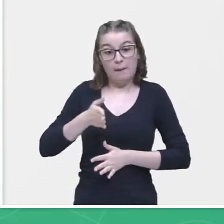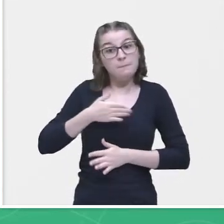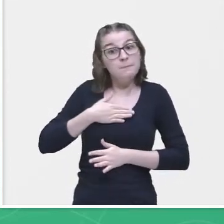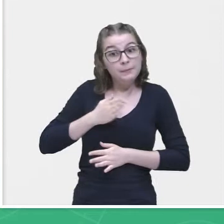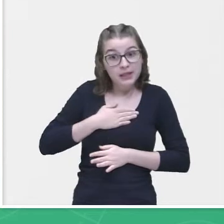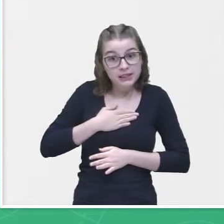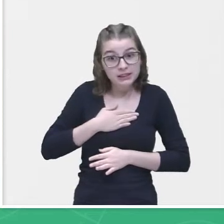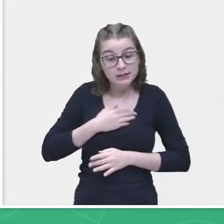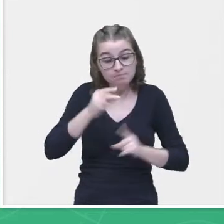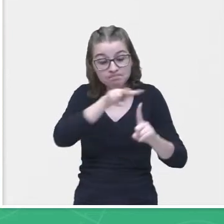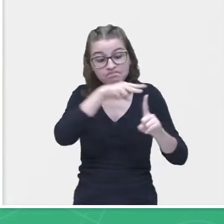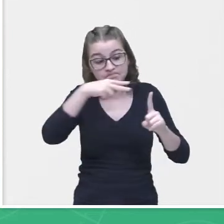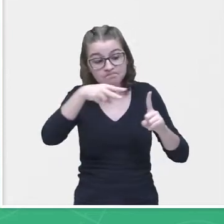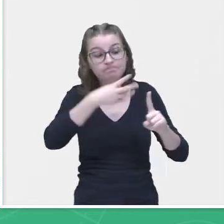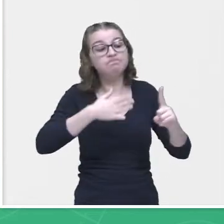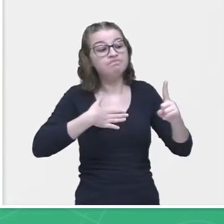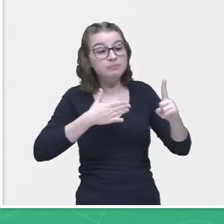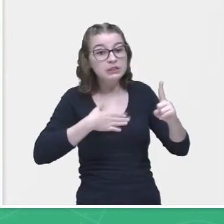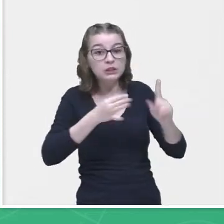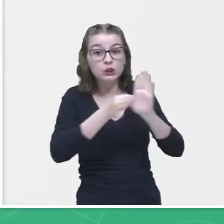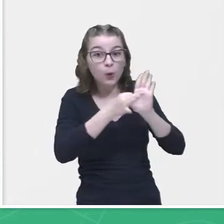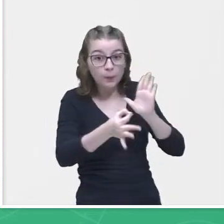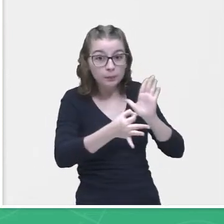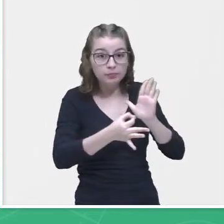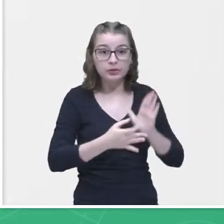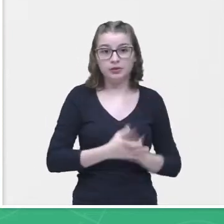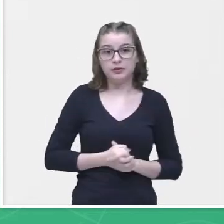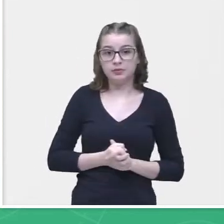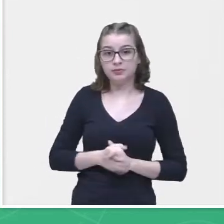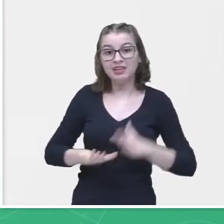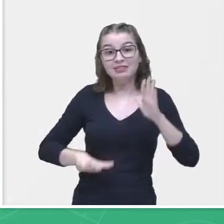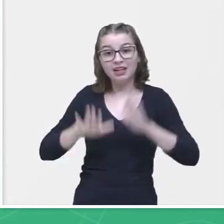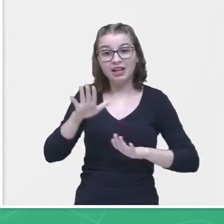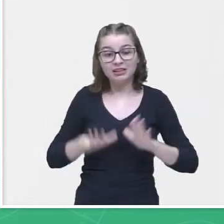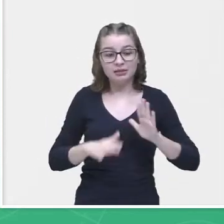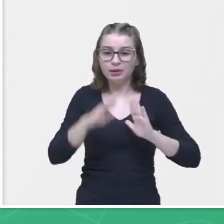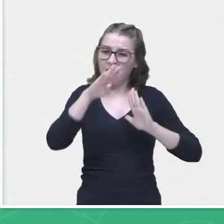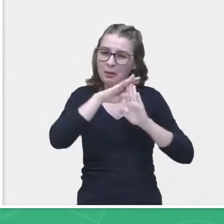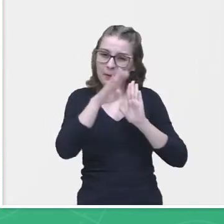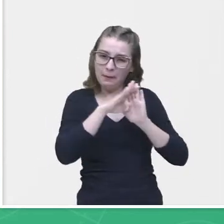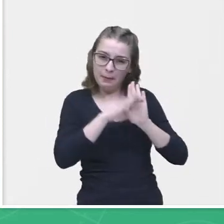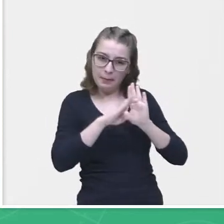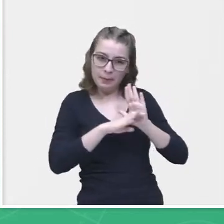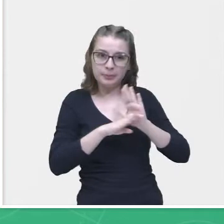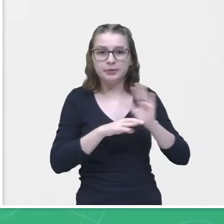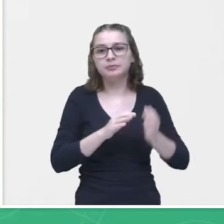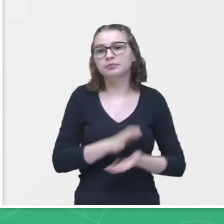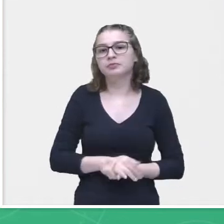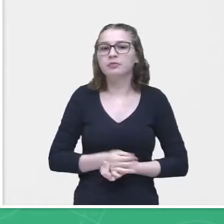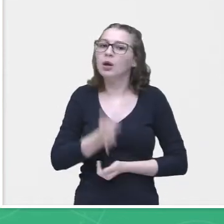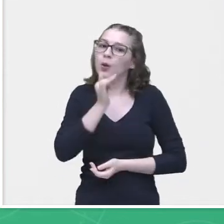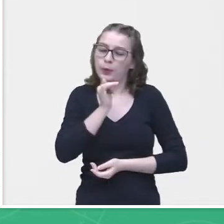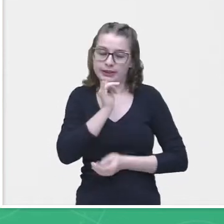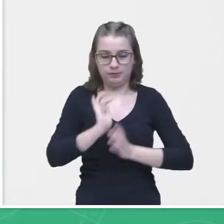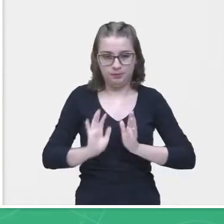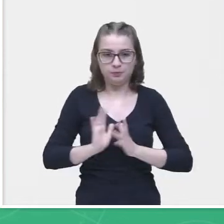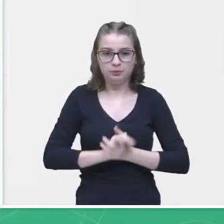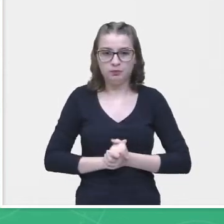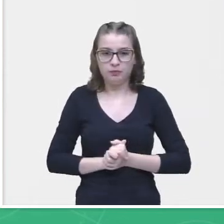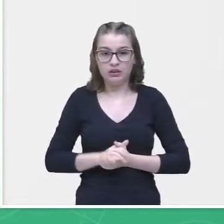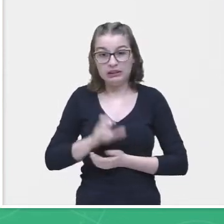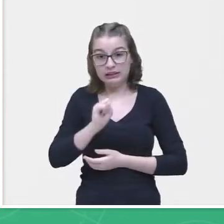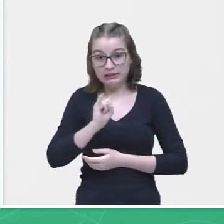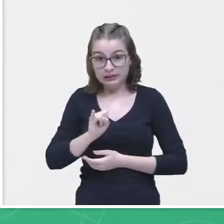a minha visão ali. A opinião vai divergir de acordo com inúmeros fatores. E aí o exemplo diz assim, se meu amigo